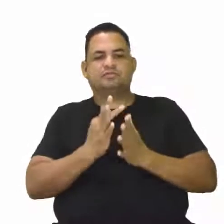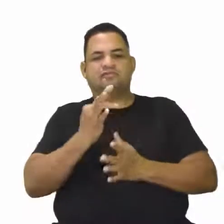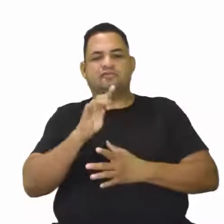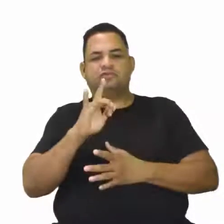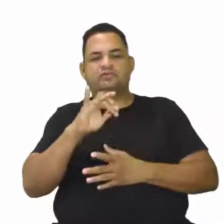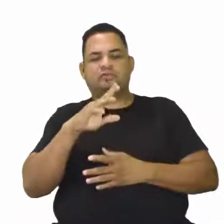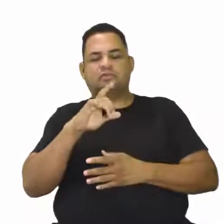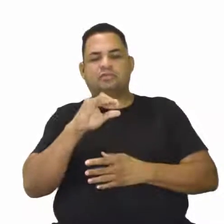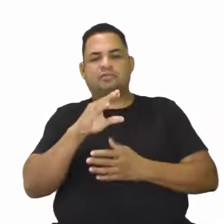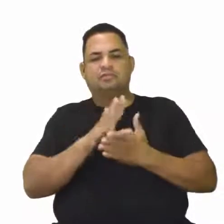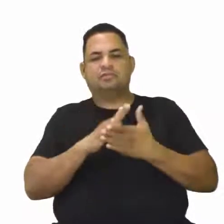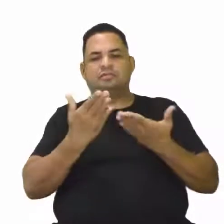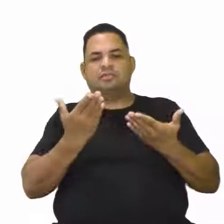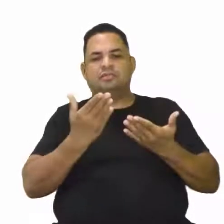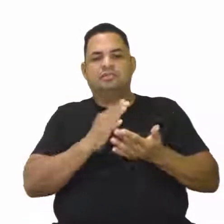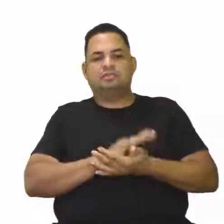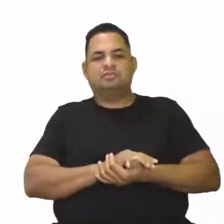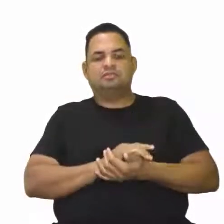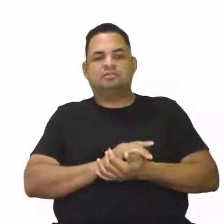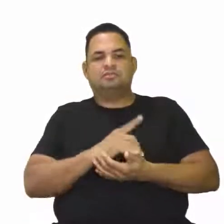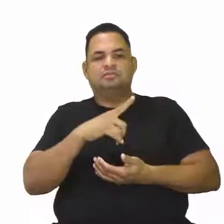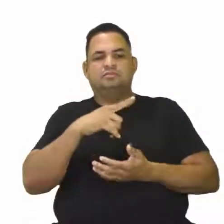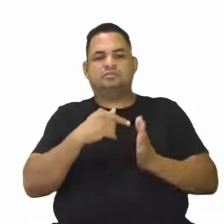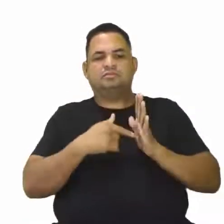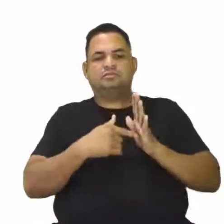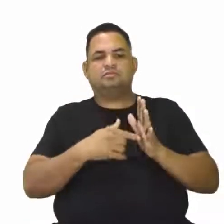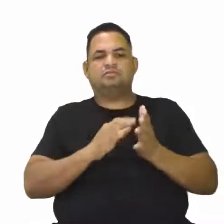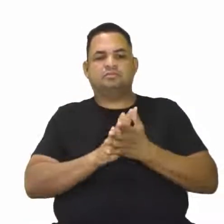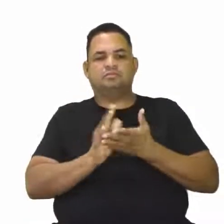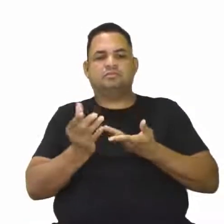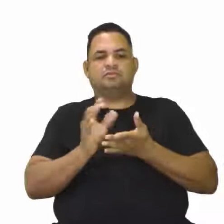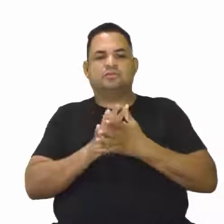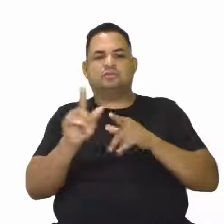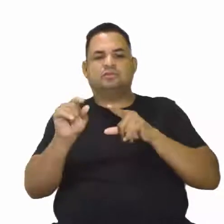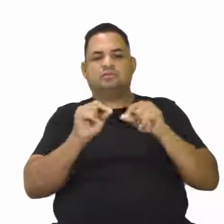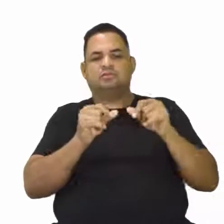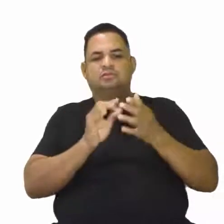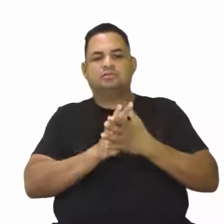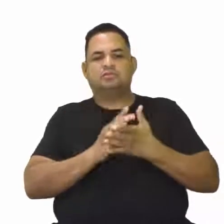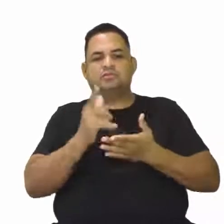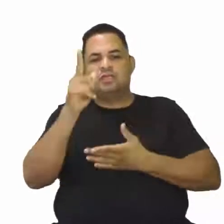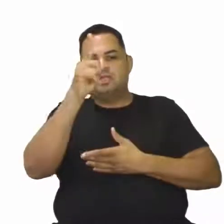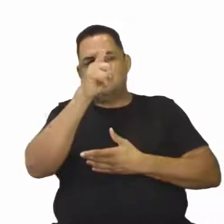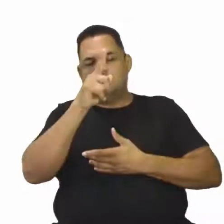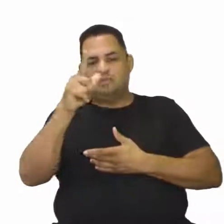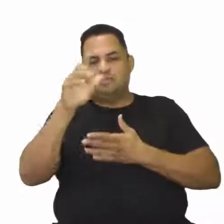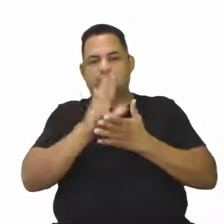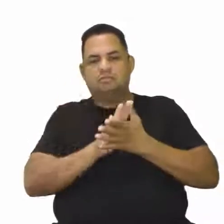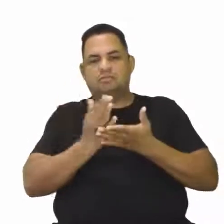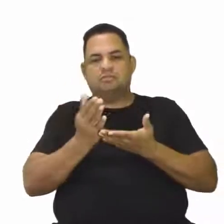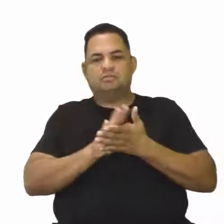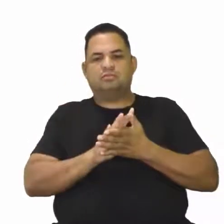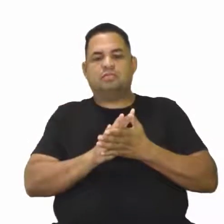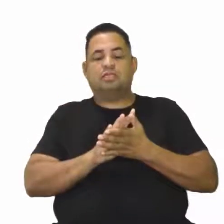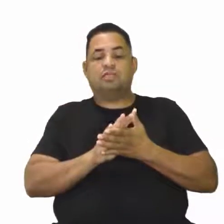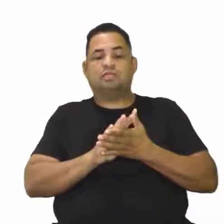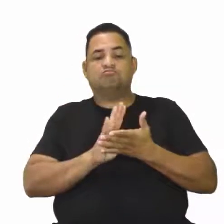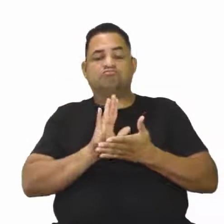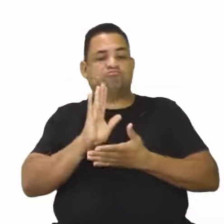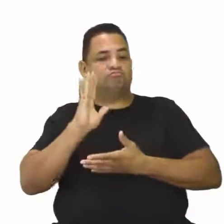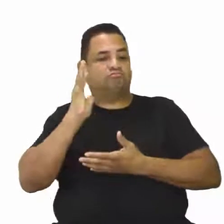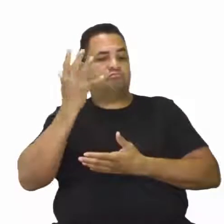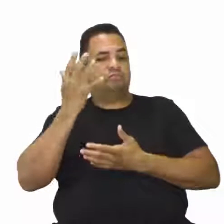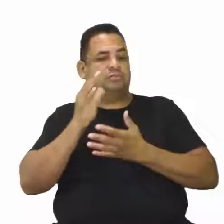fluxograma. Esse fluxograma, ele já indica diversas opções lógicas para a resolução de um determinado processo.